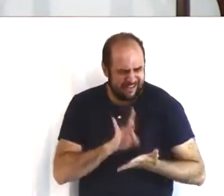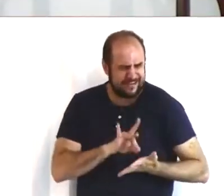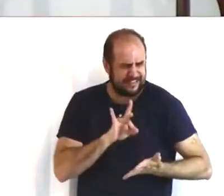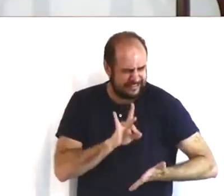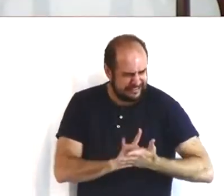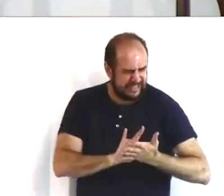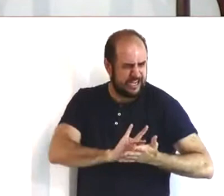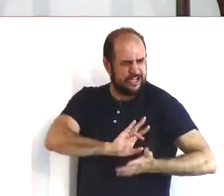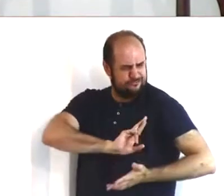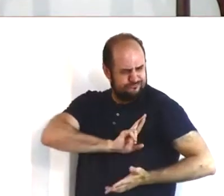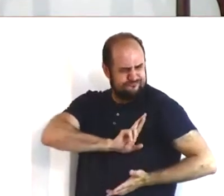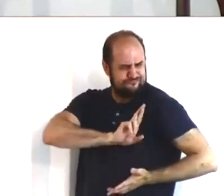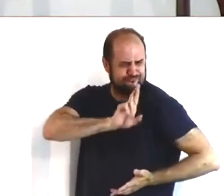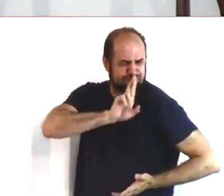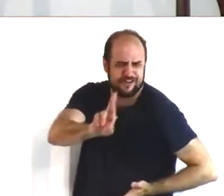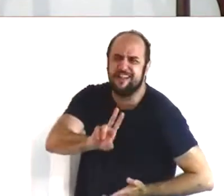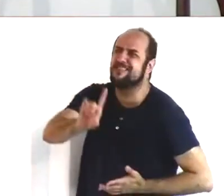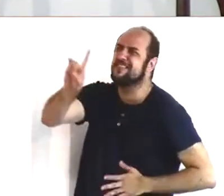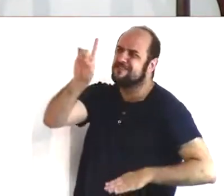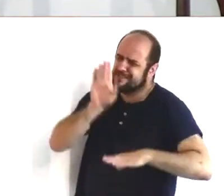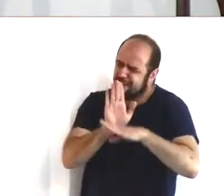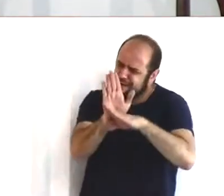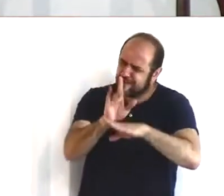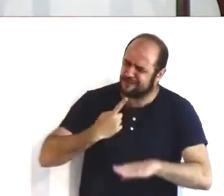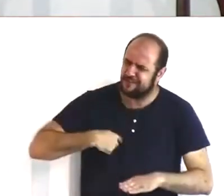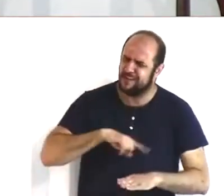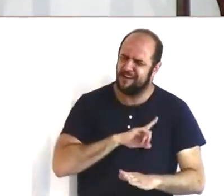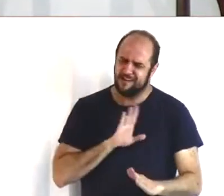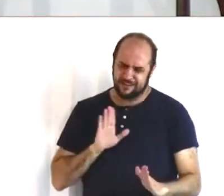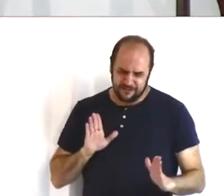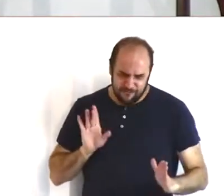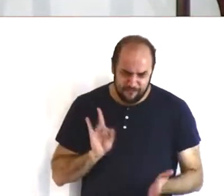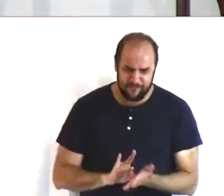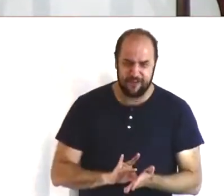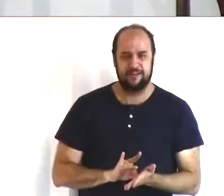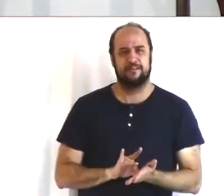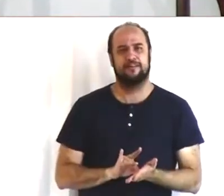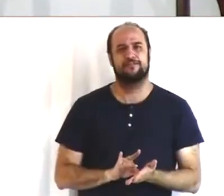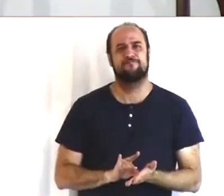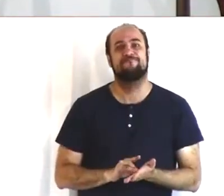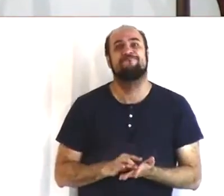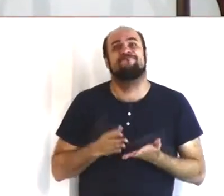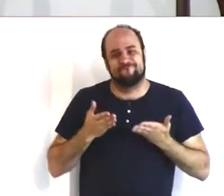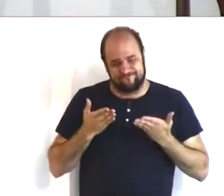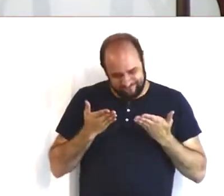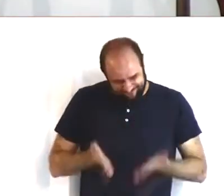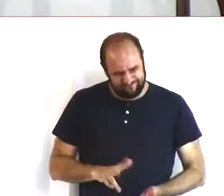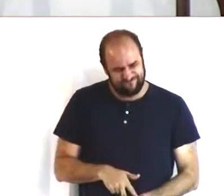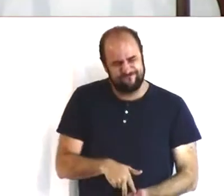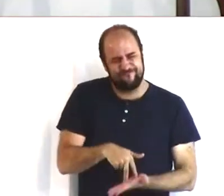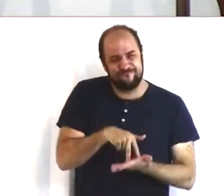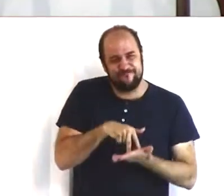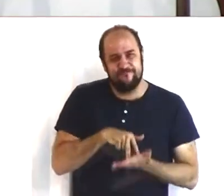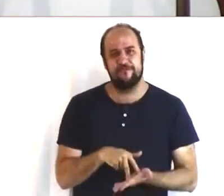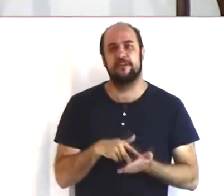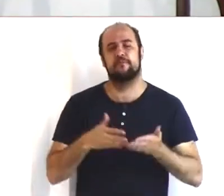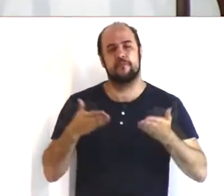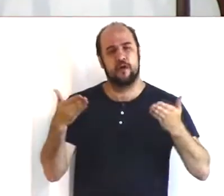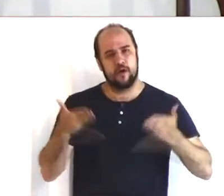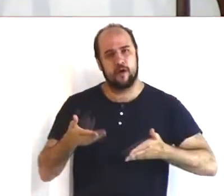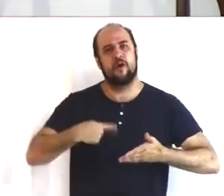com propriedade, até aqui nos ajudou o Senhor, é com esse cristianismo que eu